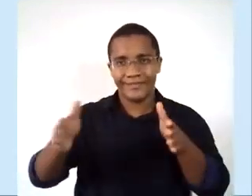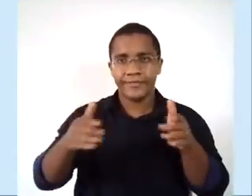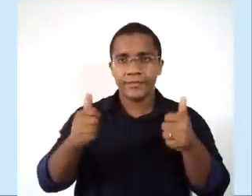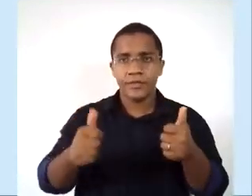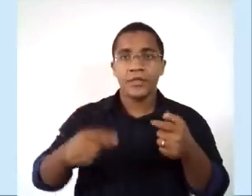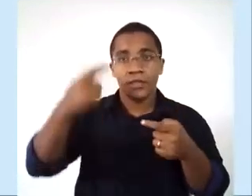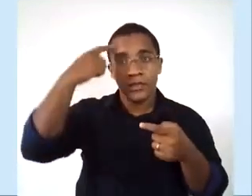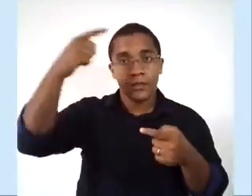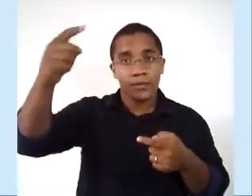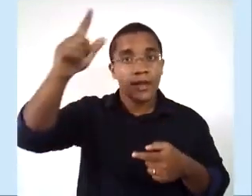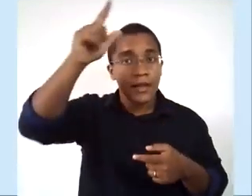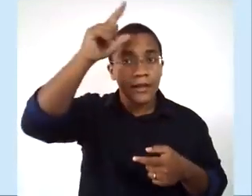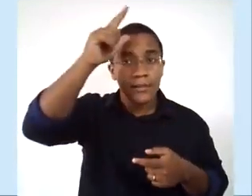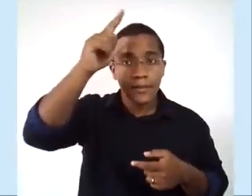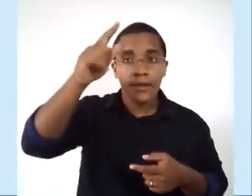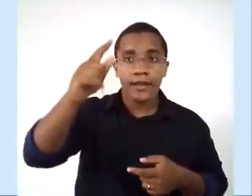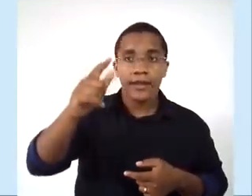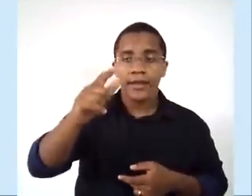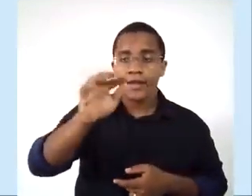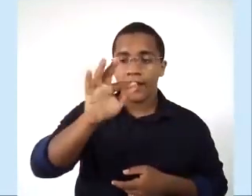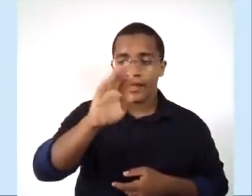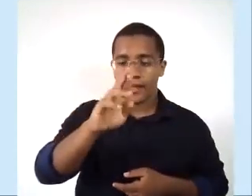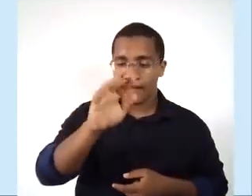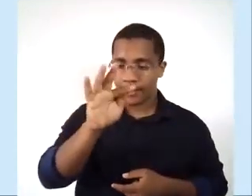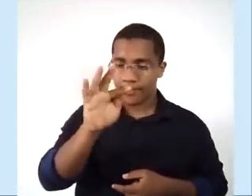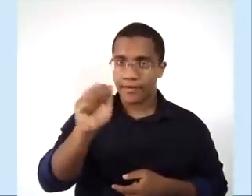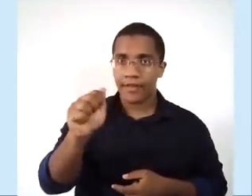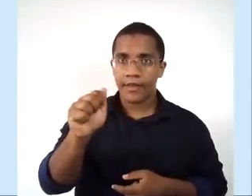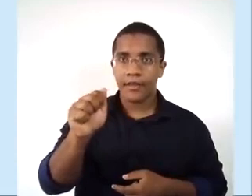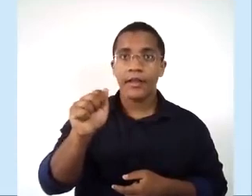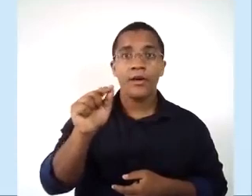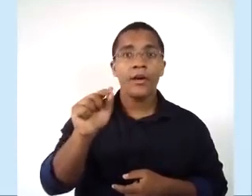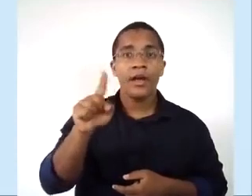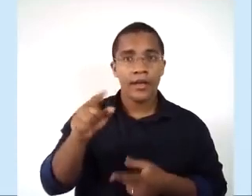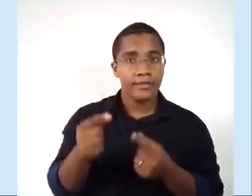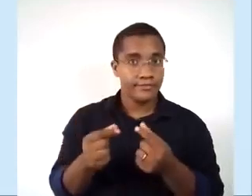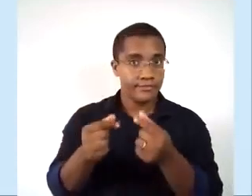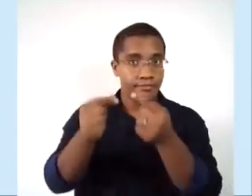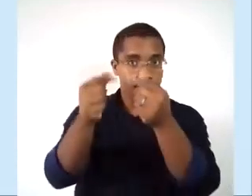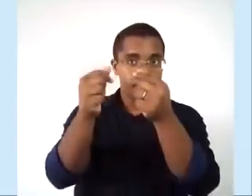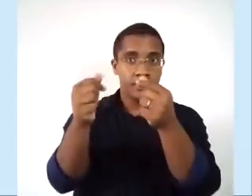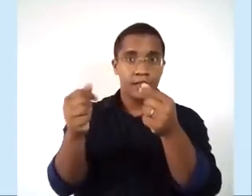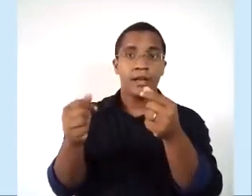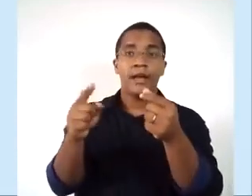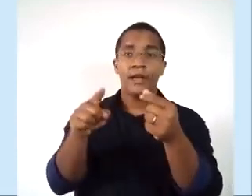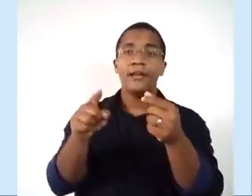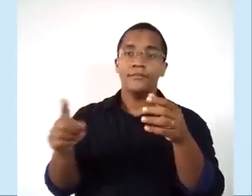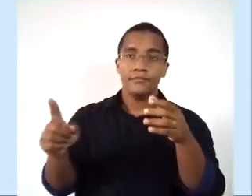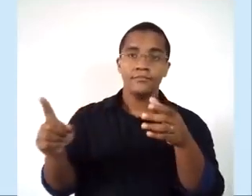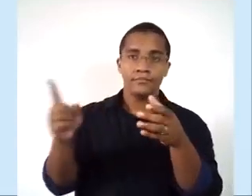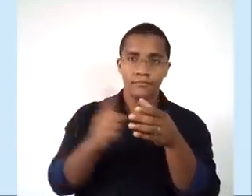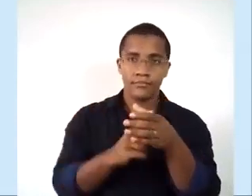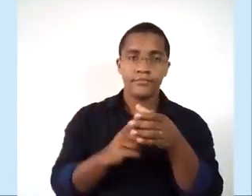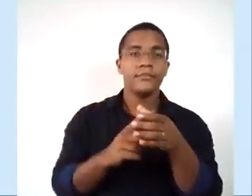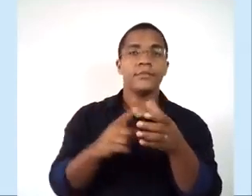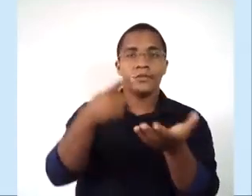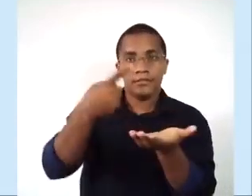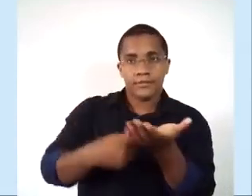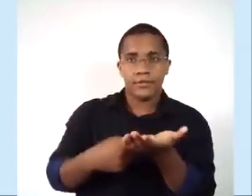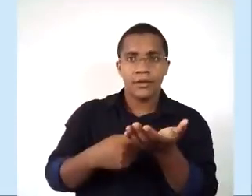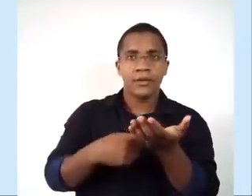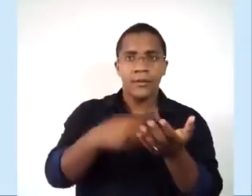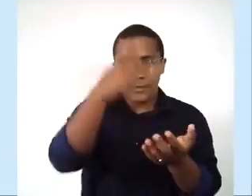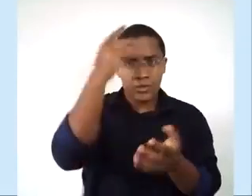a Alemanha, a questão RFA, a parte RFA, tá? Que era a parte capitalista que estava inserida nesse tratado. As pessoas que